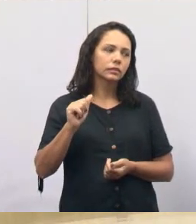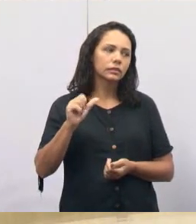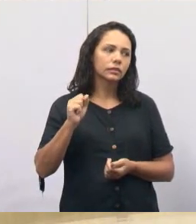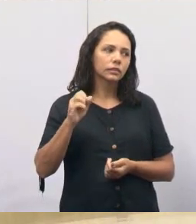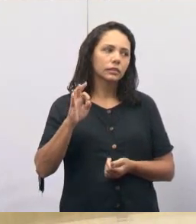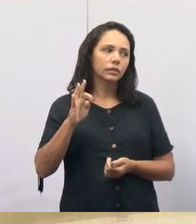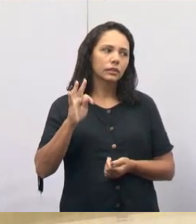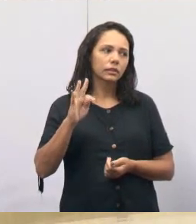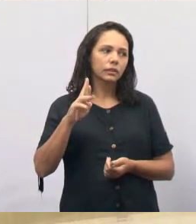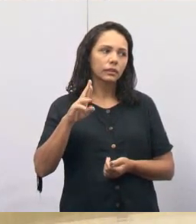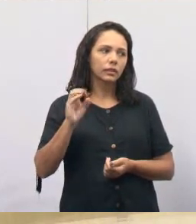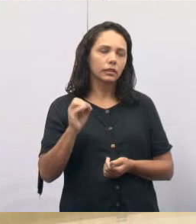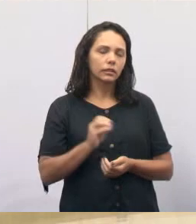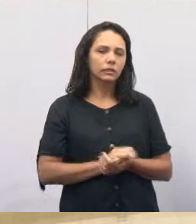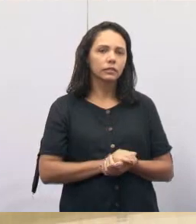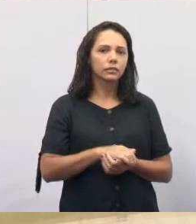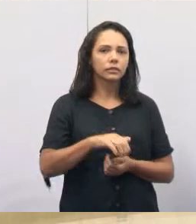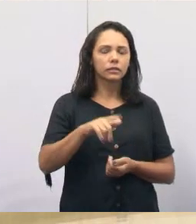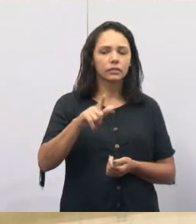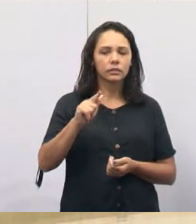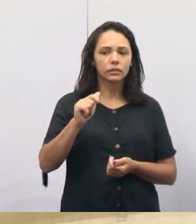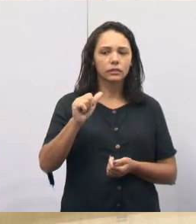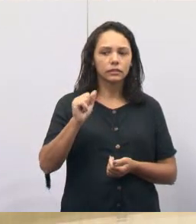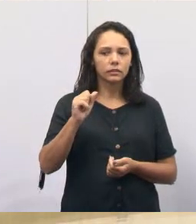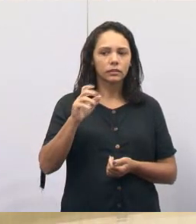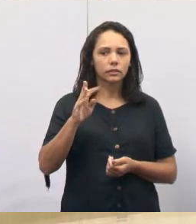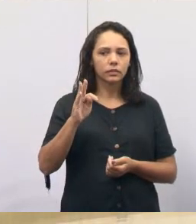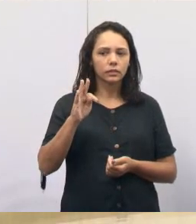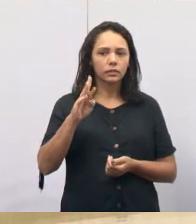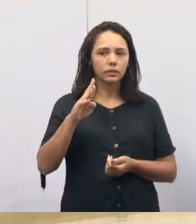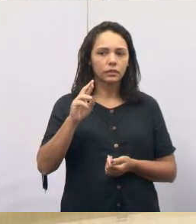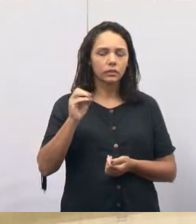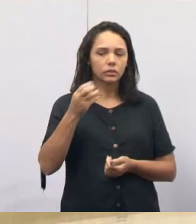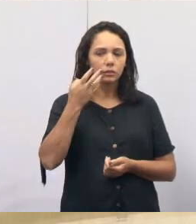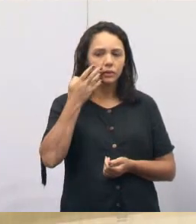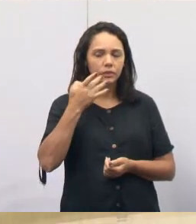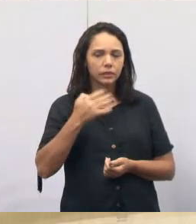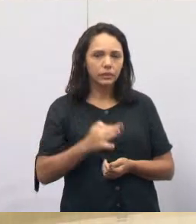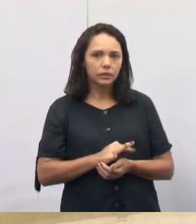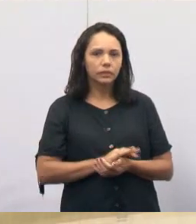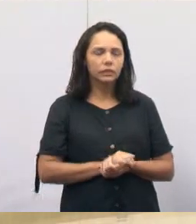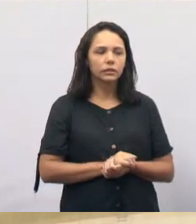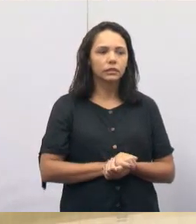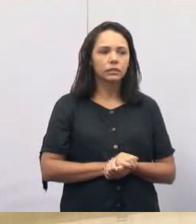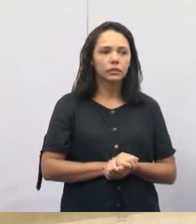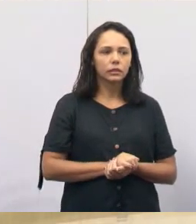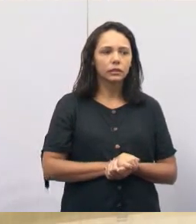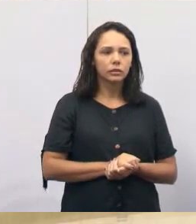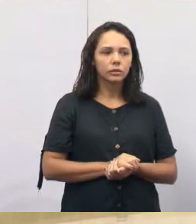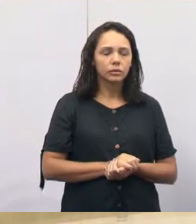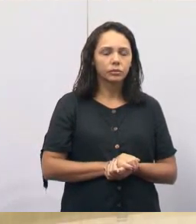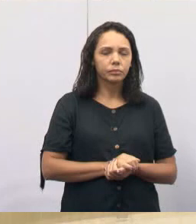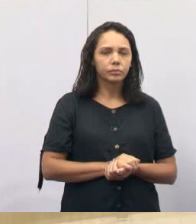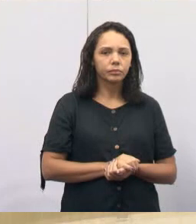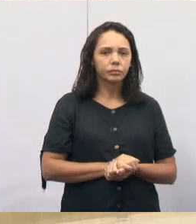gastroenterologia pediátrica, geriatria, hematologia,